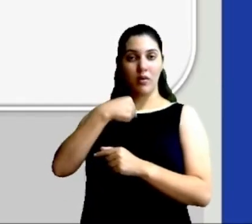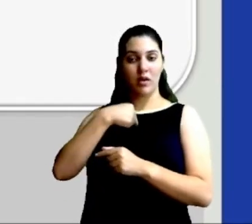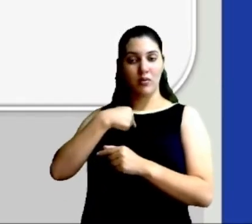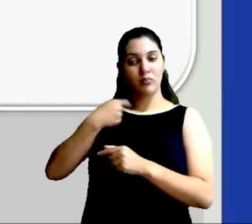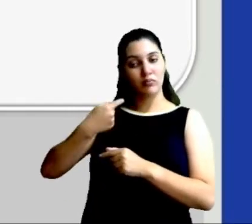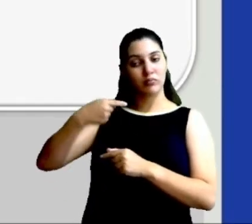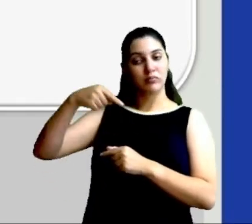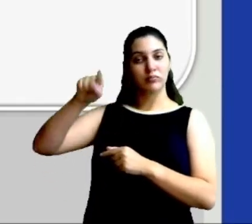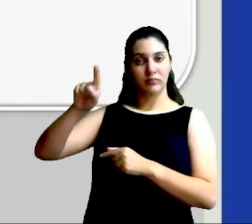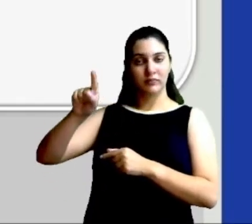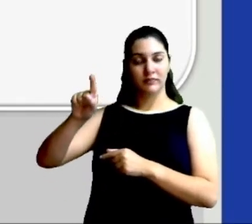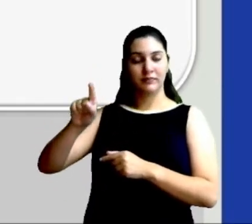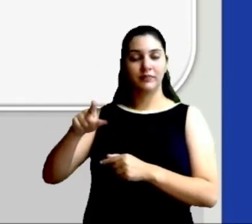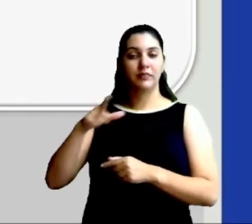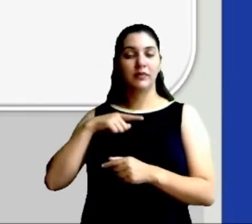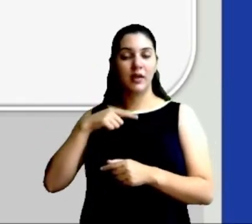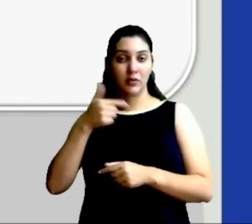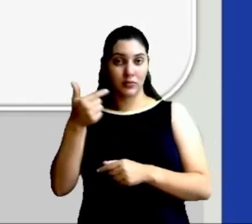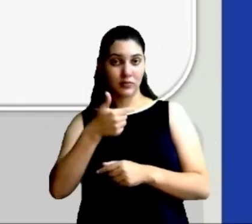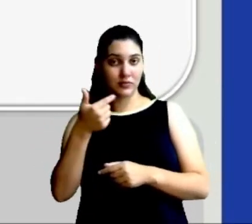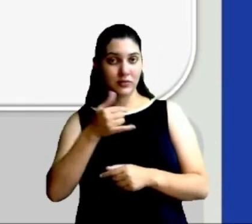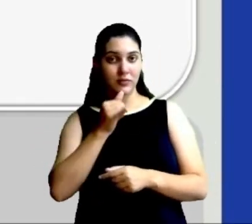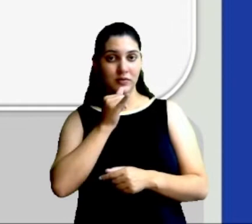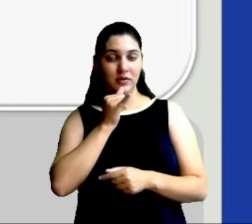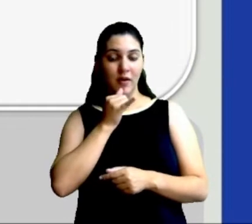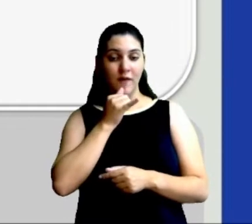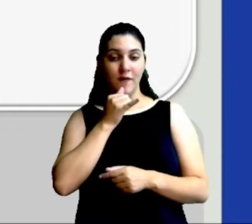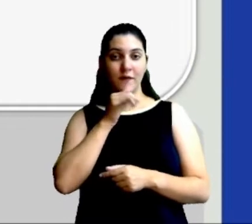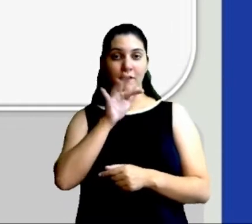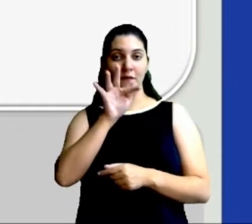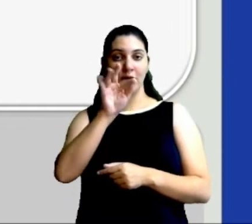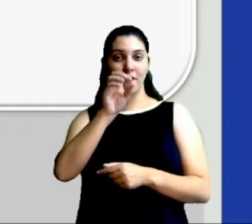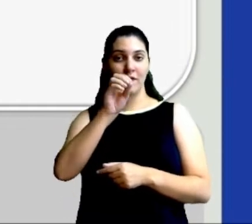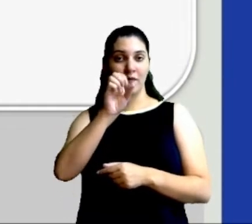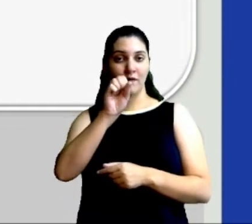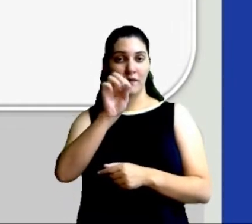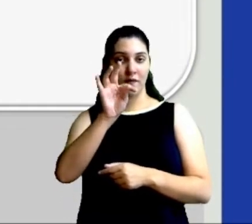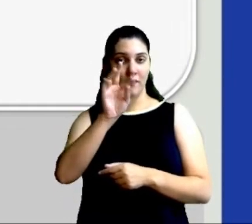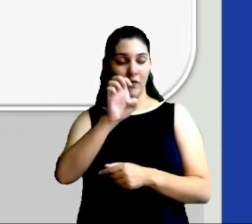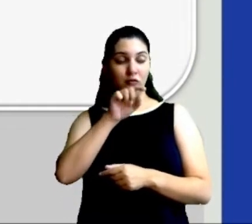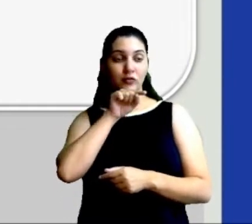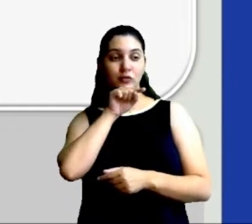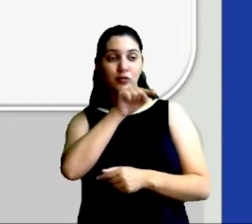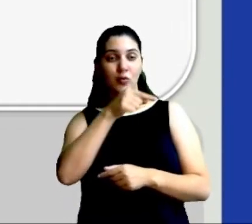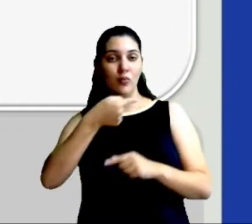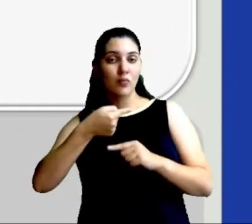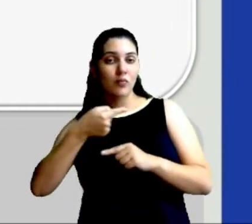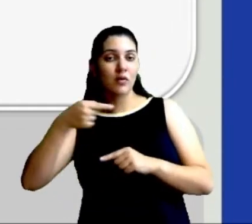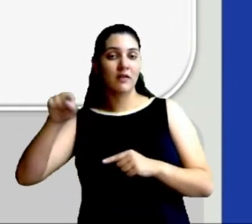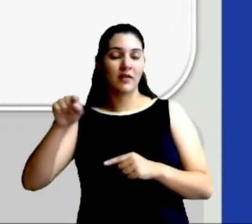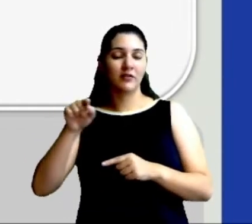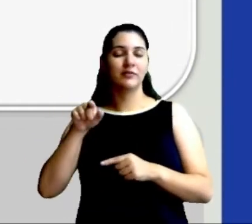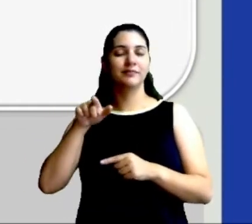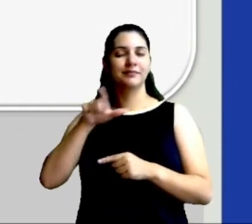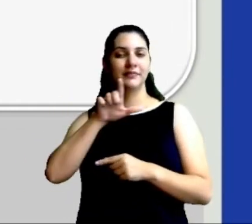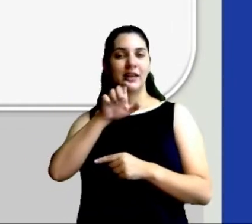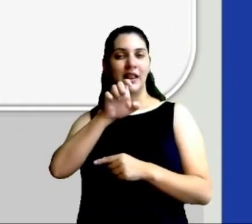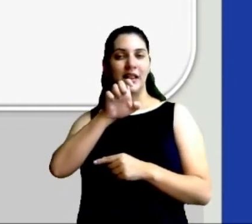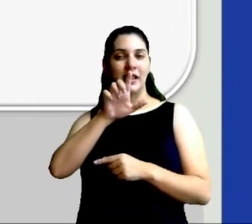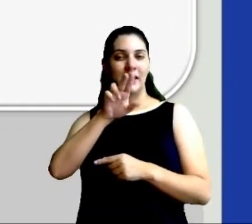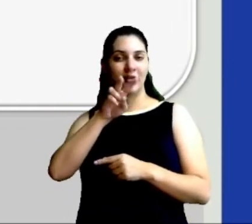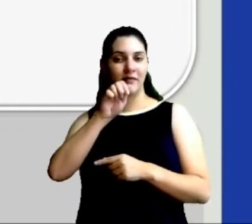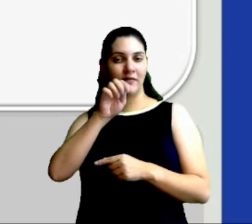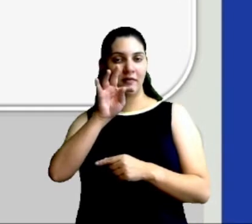Certo? Olha o segundo exemplo. Foste tu que levaste. Então, o levaste, ele vai combinar com quem? Com o